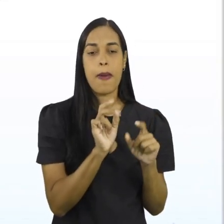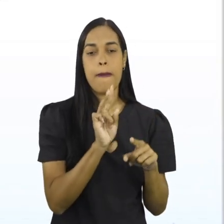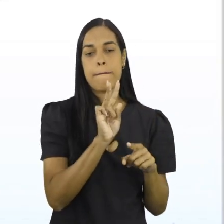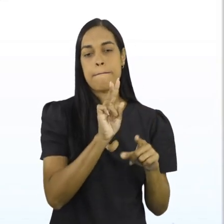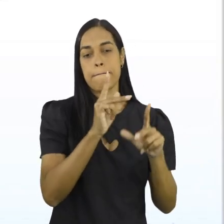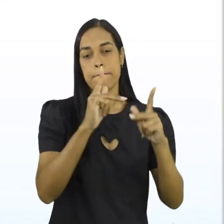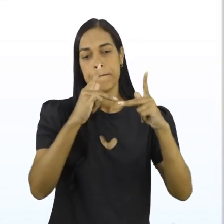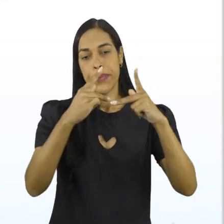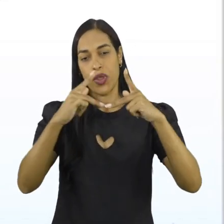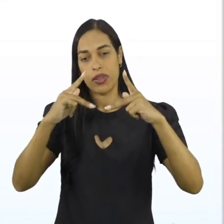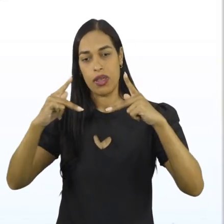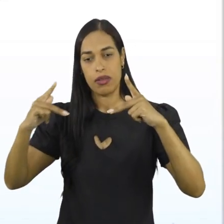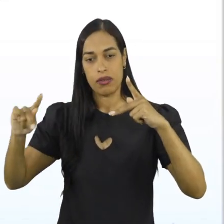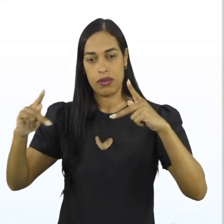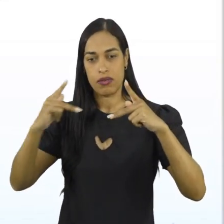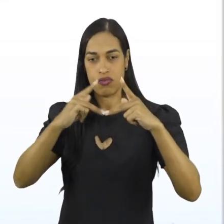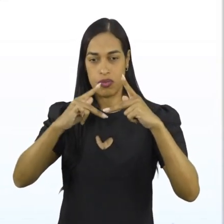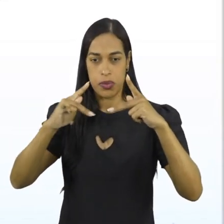proteínas.